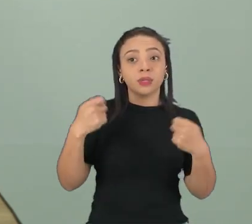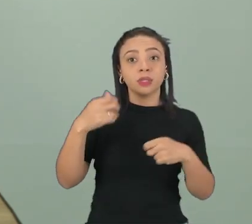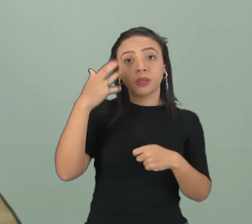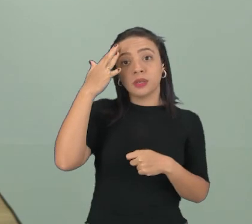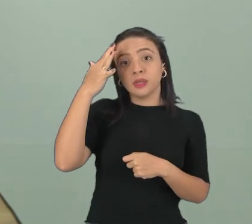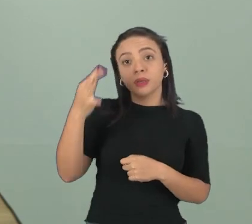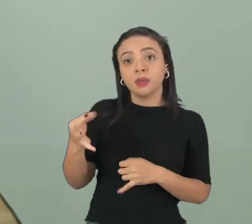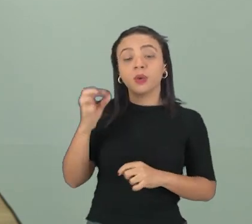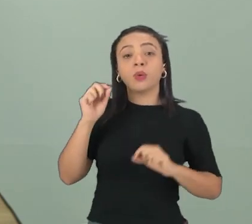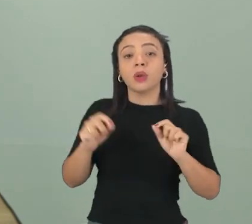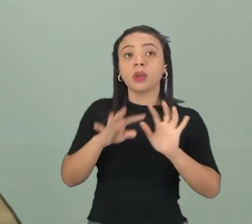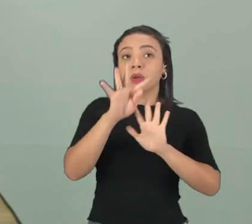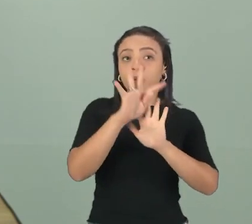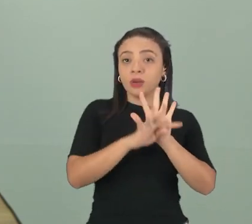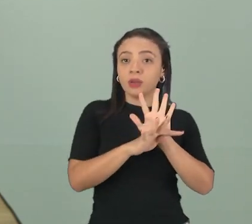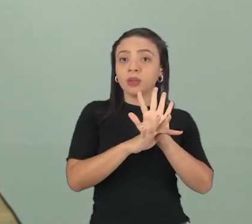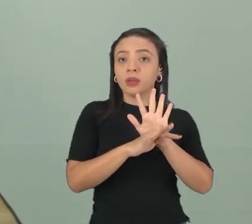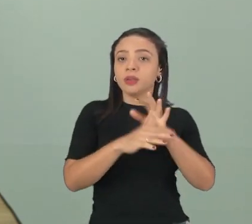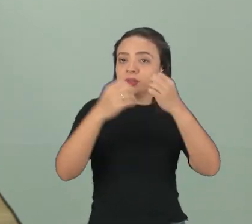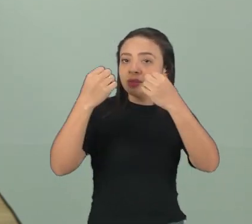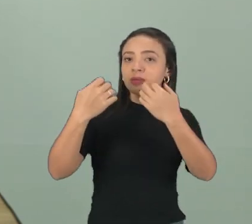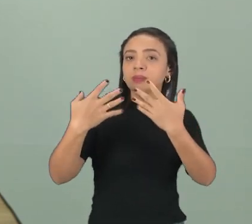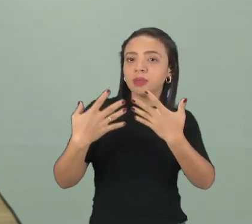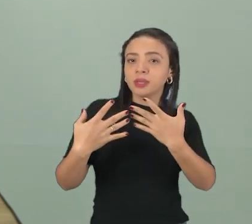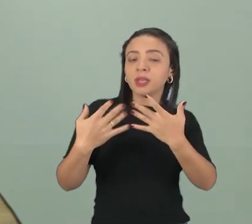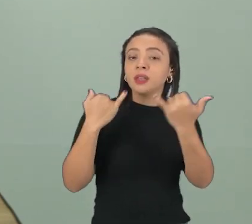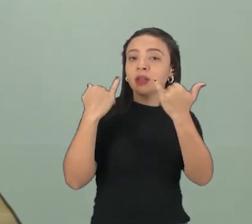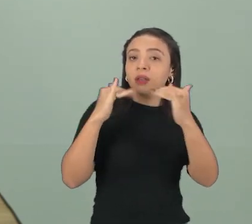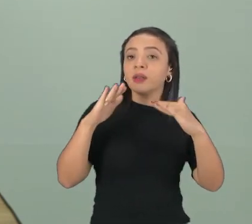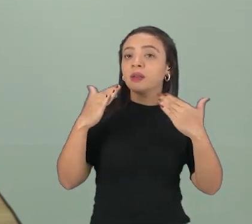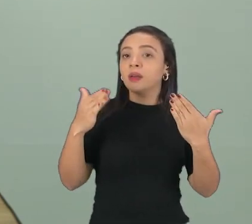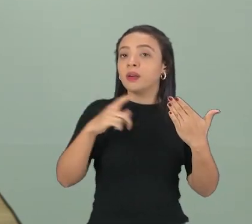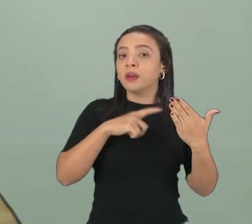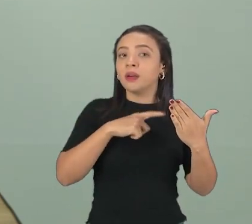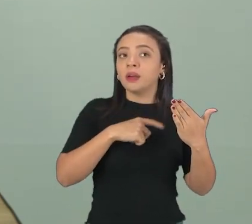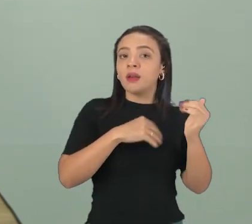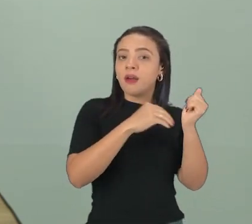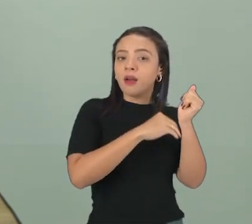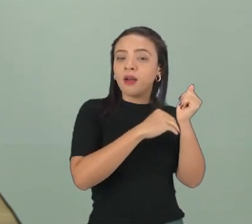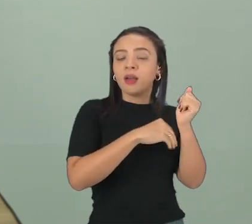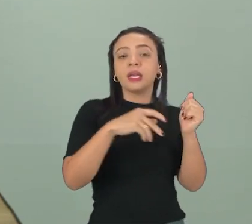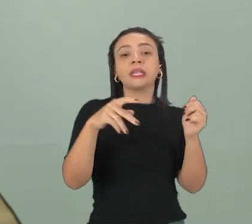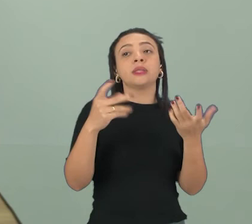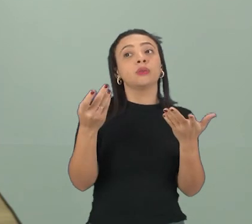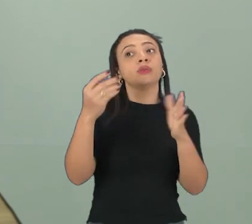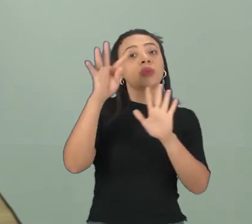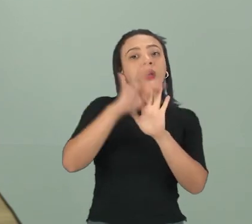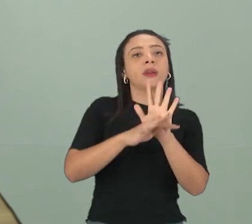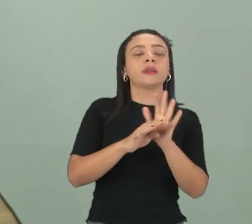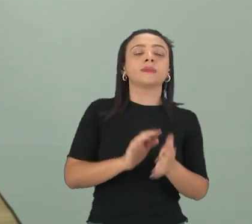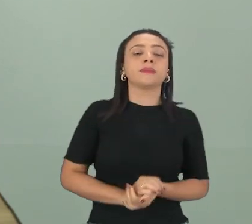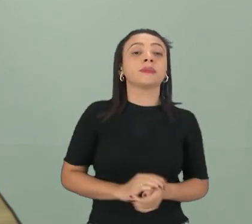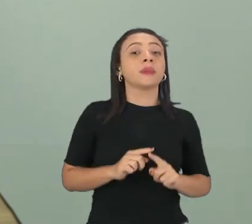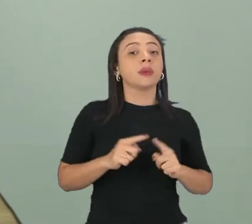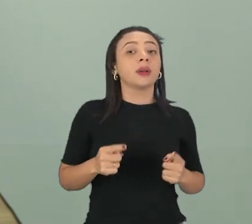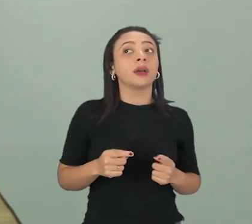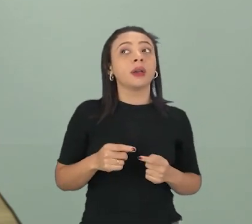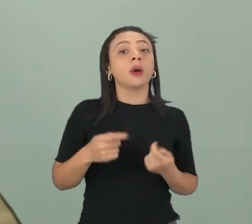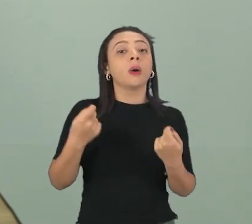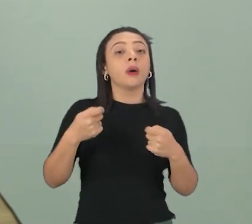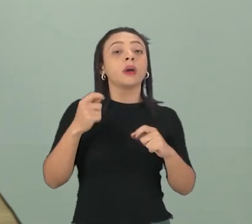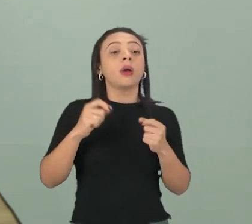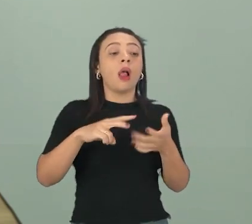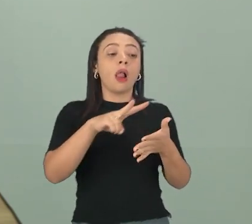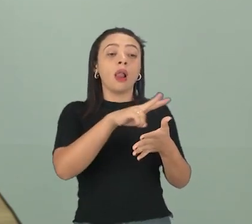compreendo o que o texto está dizendo, quais são as informações que estão implícitas dentro desse texto. Mas, para isso, nós temos que